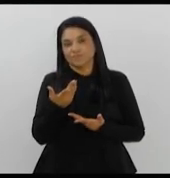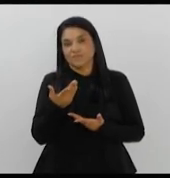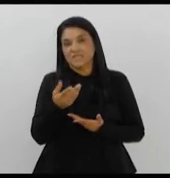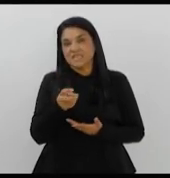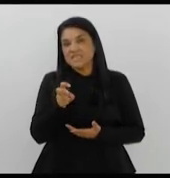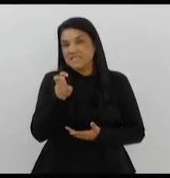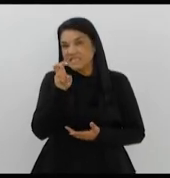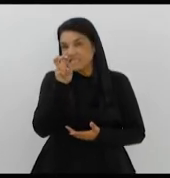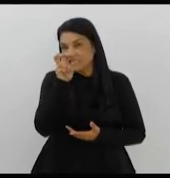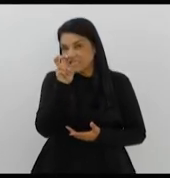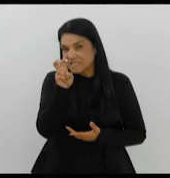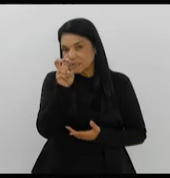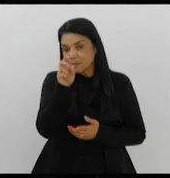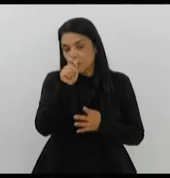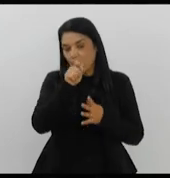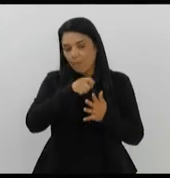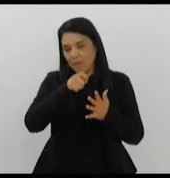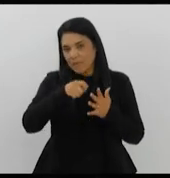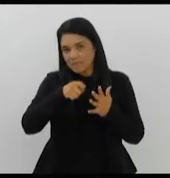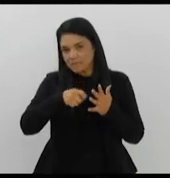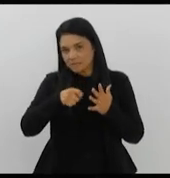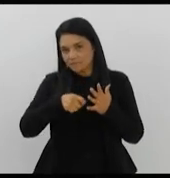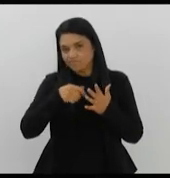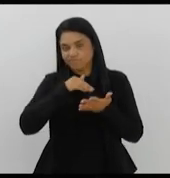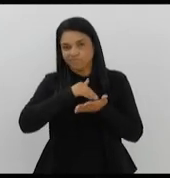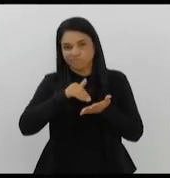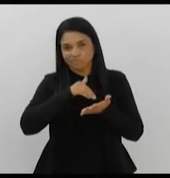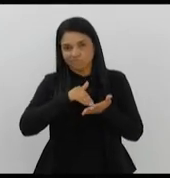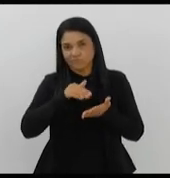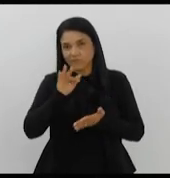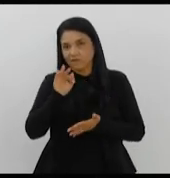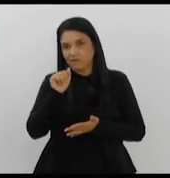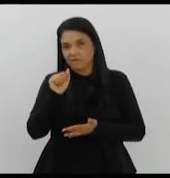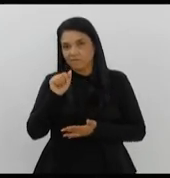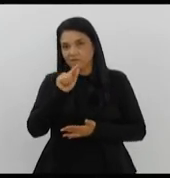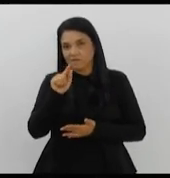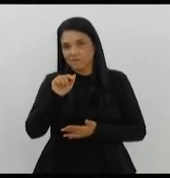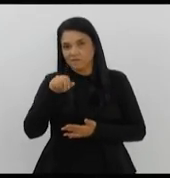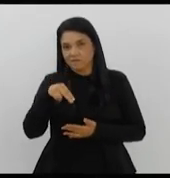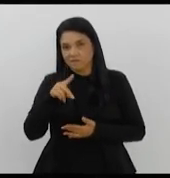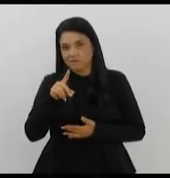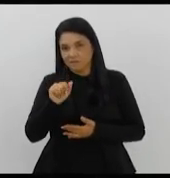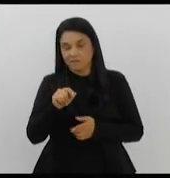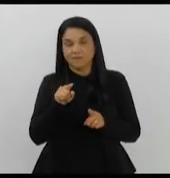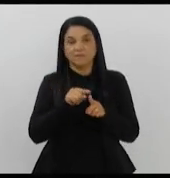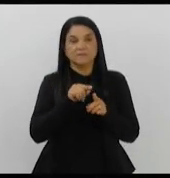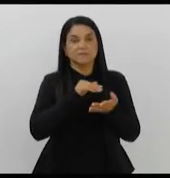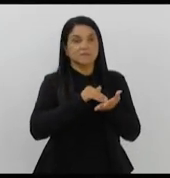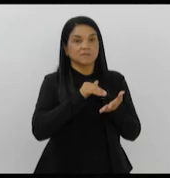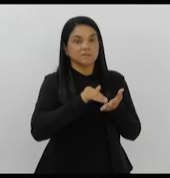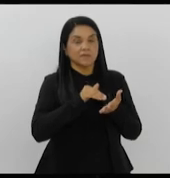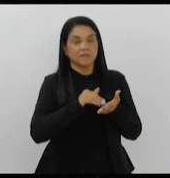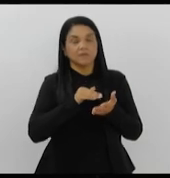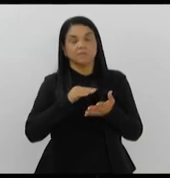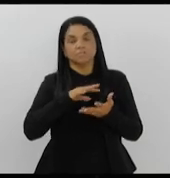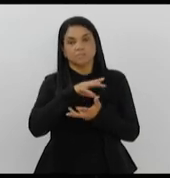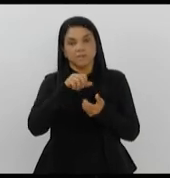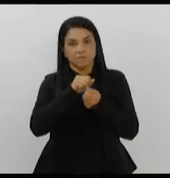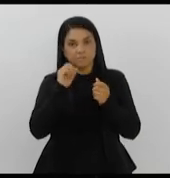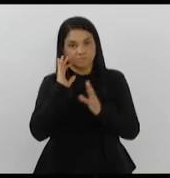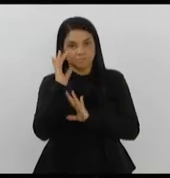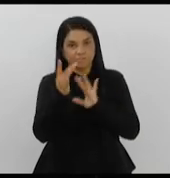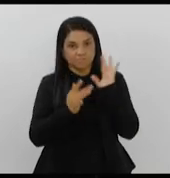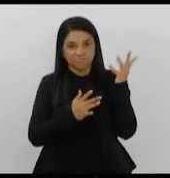5 meses, a Secretaria de Fazenda e a de Meio Ambiente não regulamentam